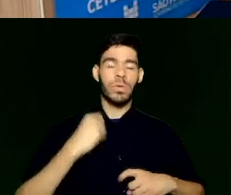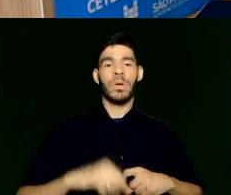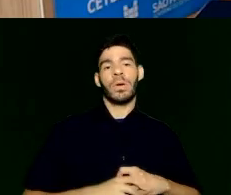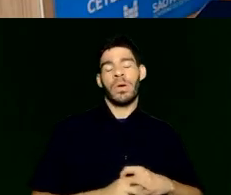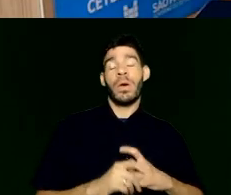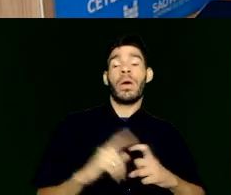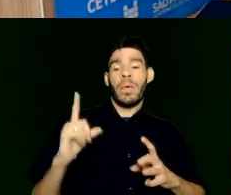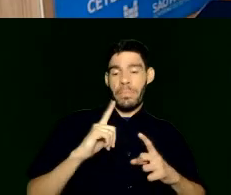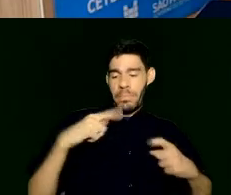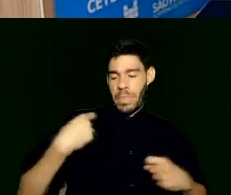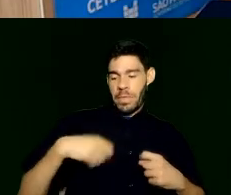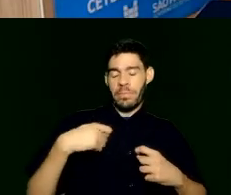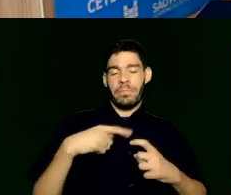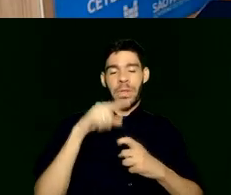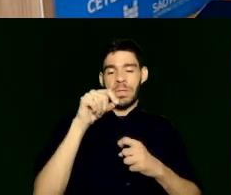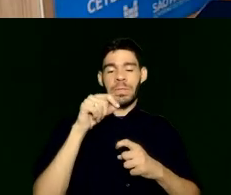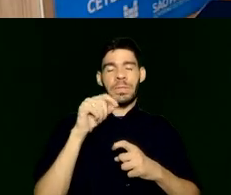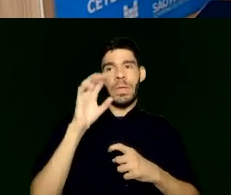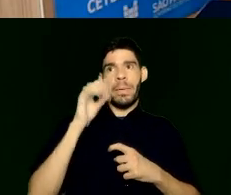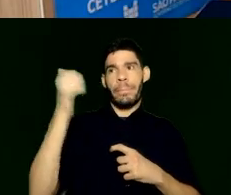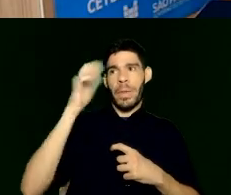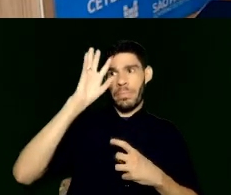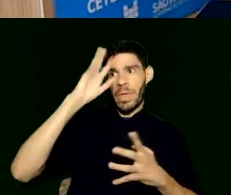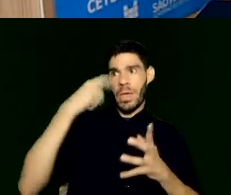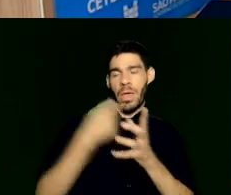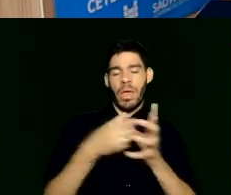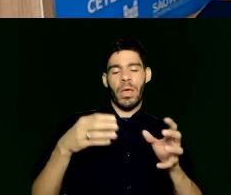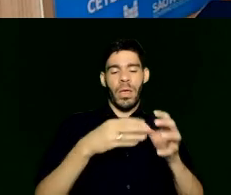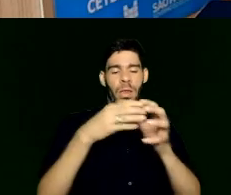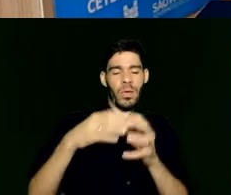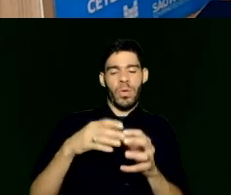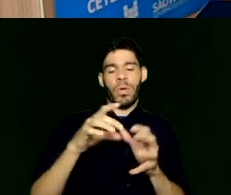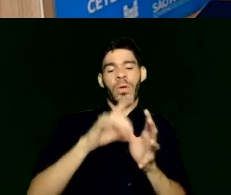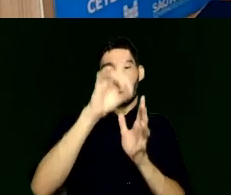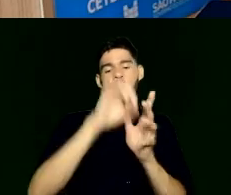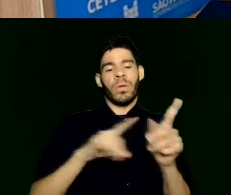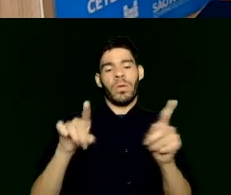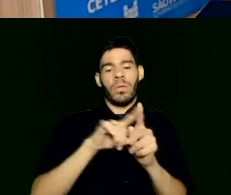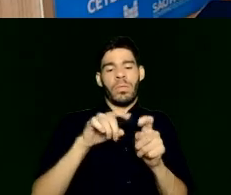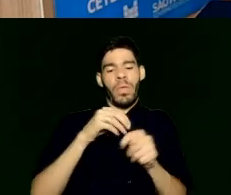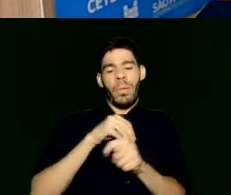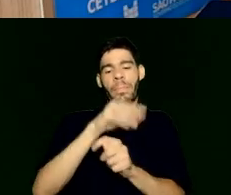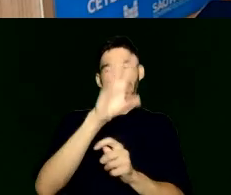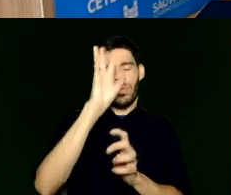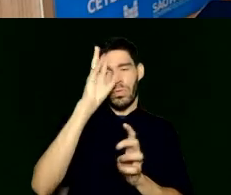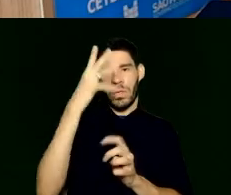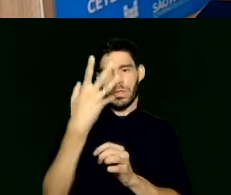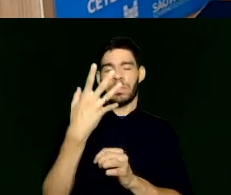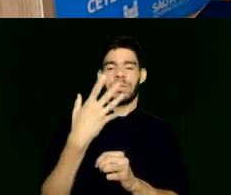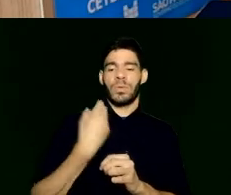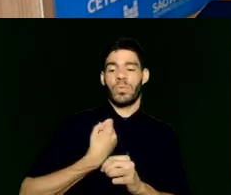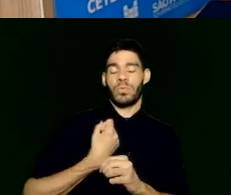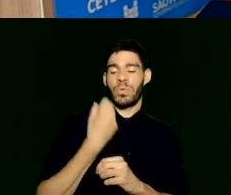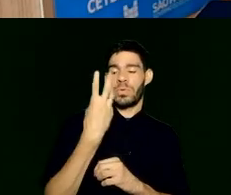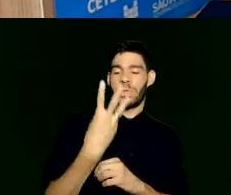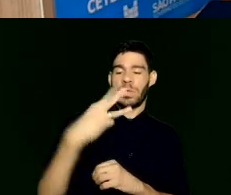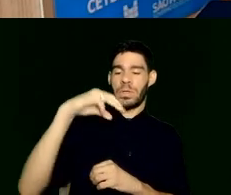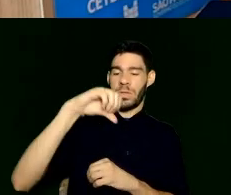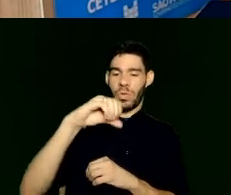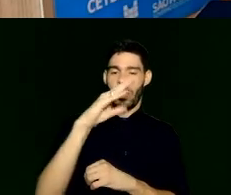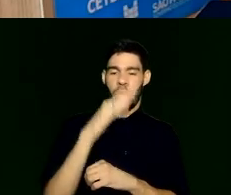e, portanto, houve a necessidade dessa primeira decisão de diretoria. Também publicamos a decisão de diretoria